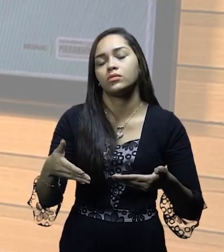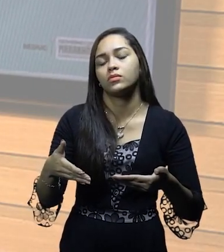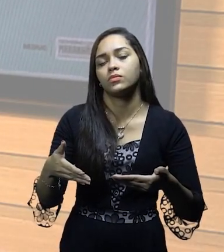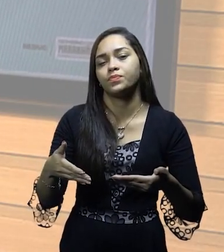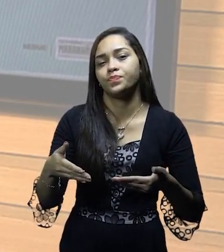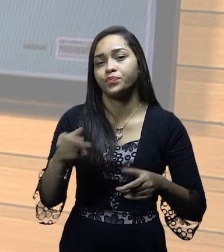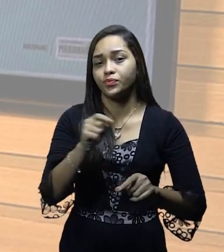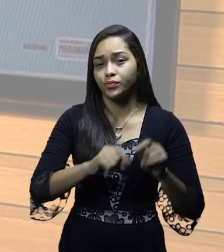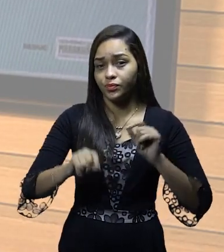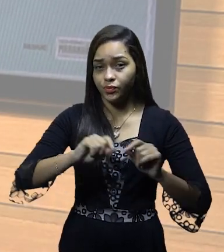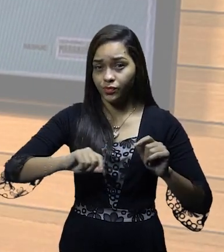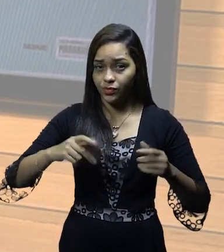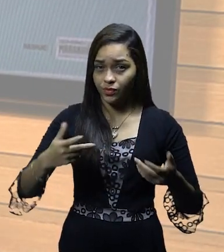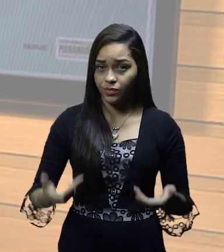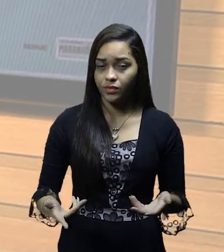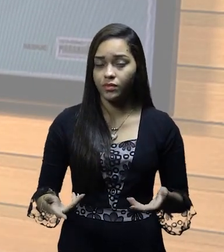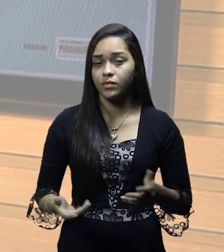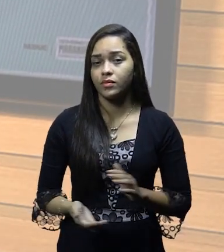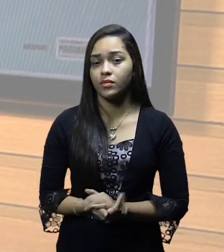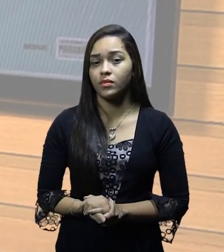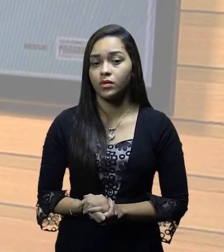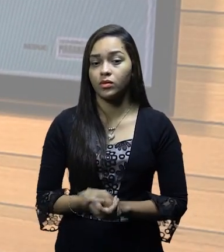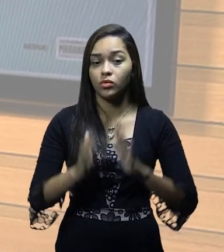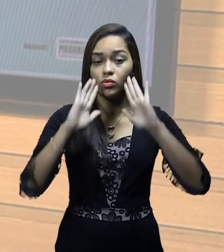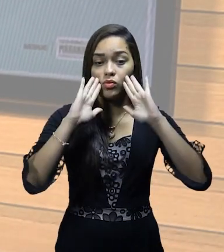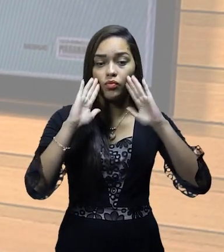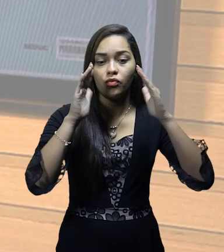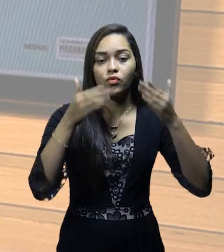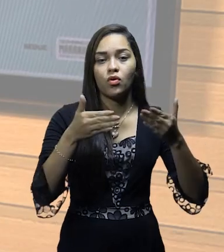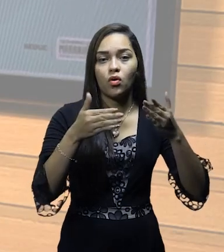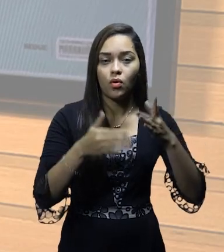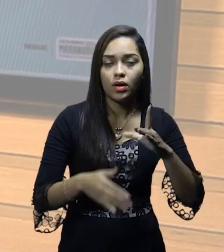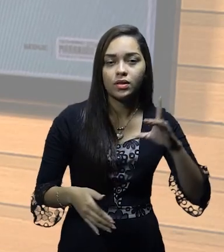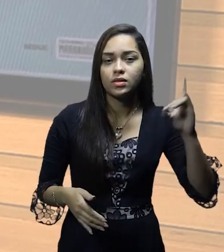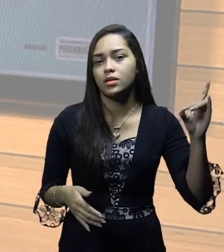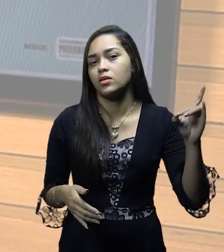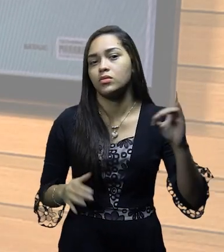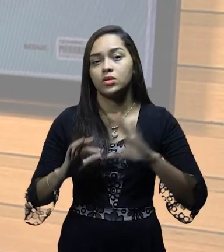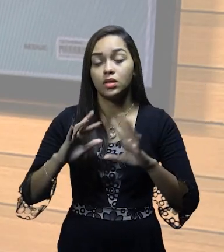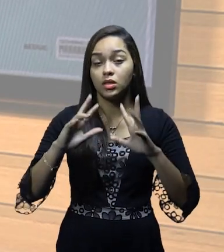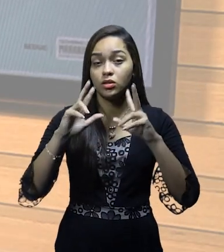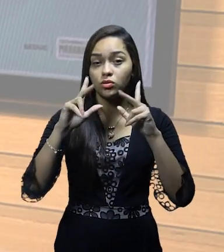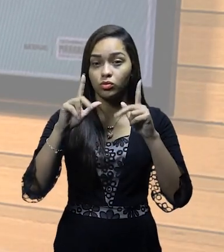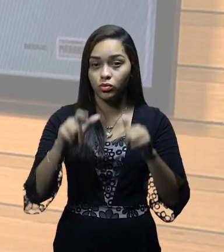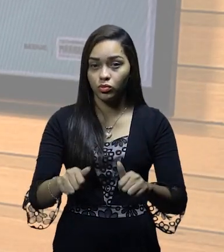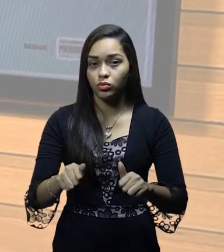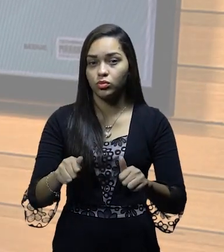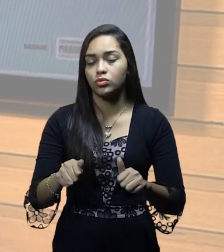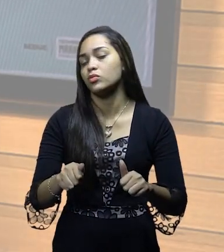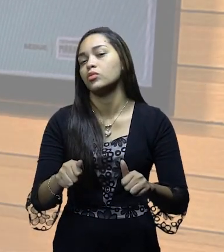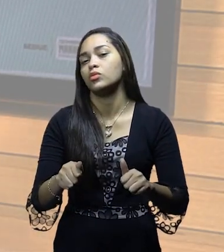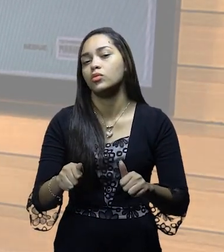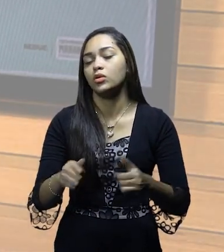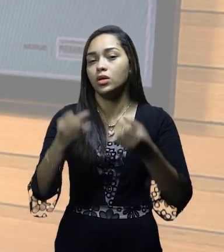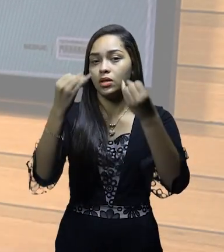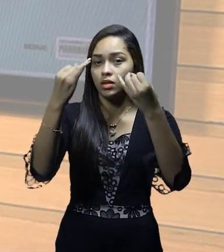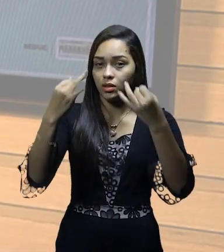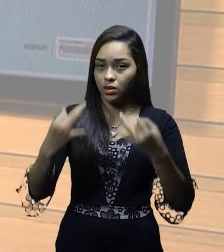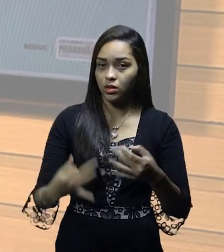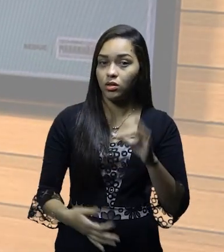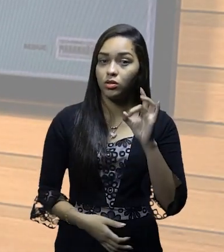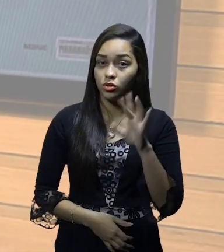Média, os argumentos giravam todos em torno da questão